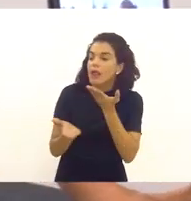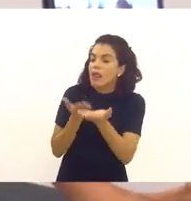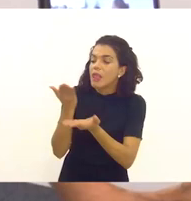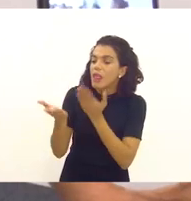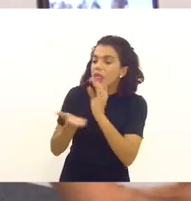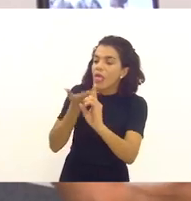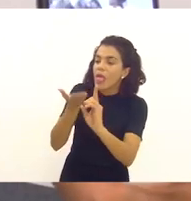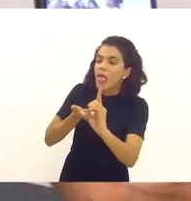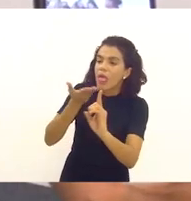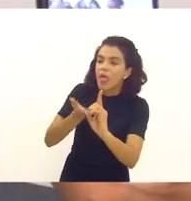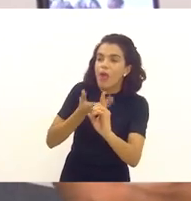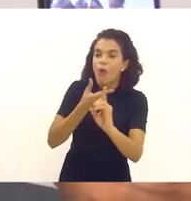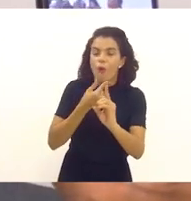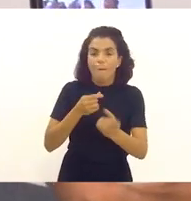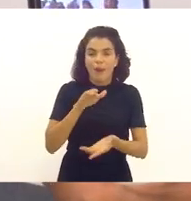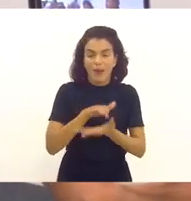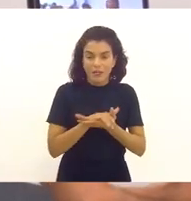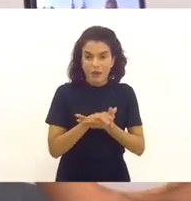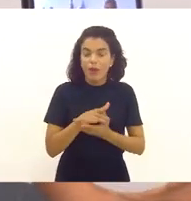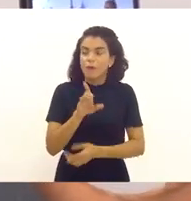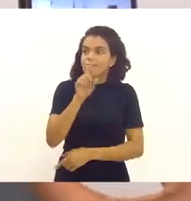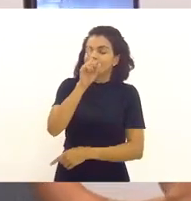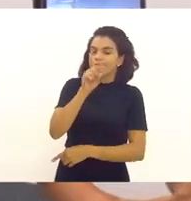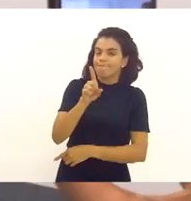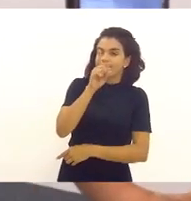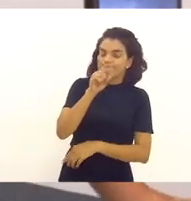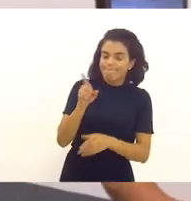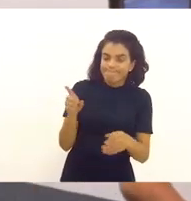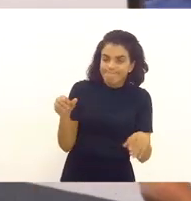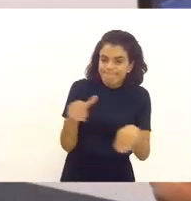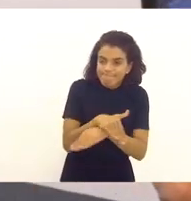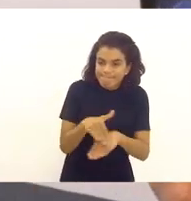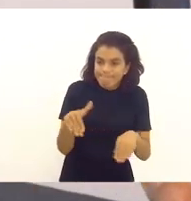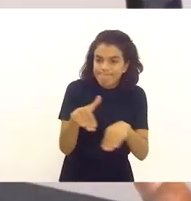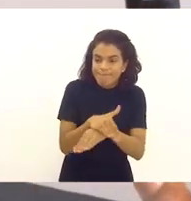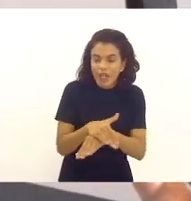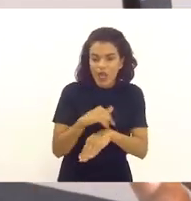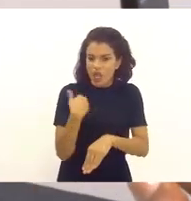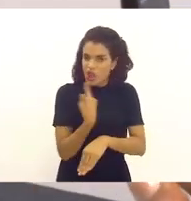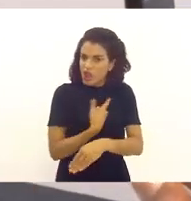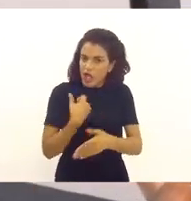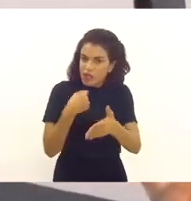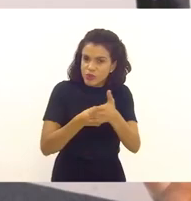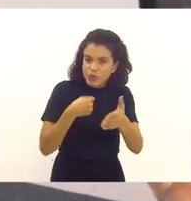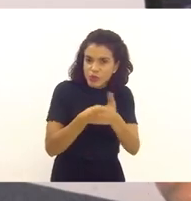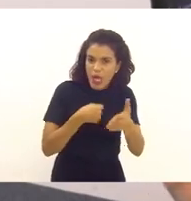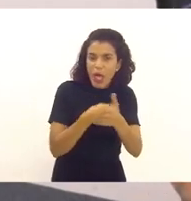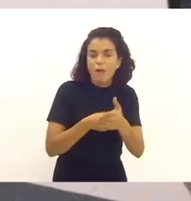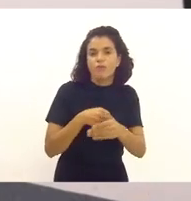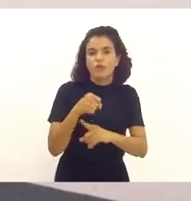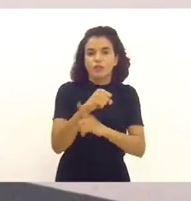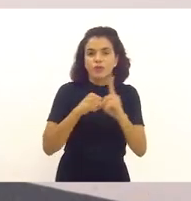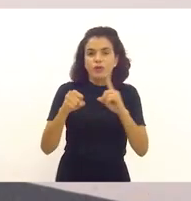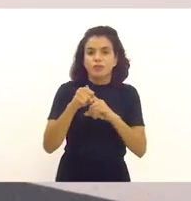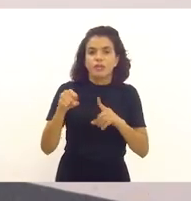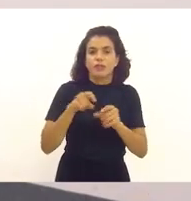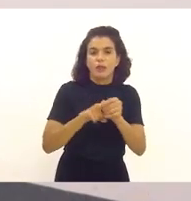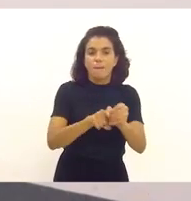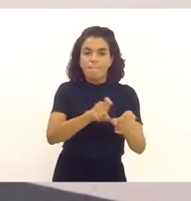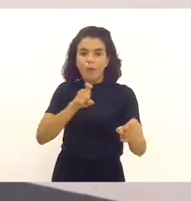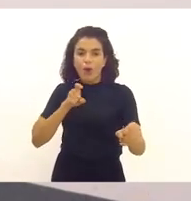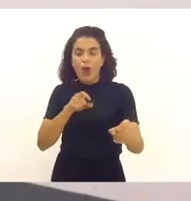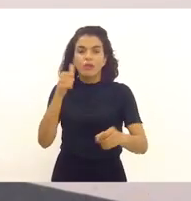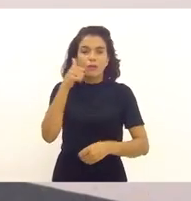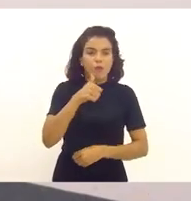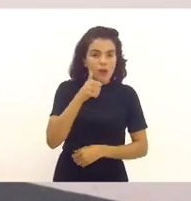do seu marido e aguentando calada tudo que ela sofre dentro de casa e nós não lutamos por isso nós lutamos de uma sociedade emancipadora onde